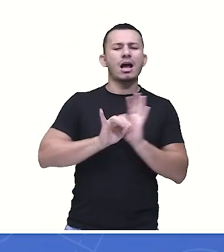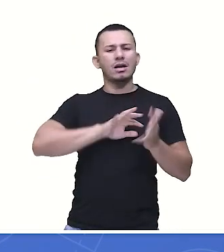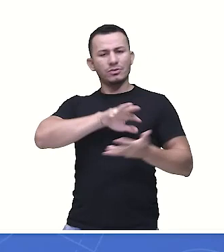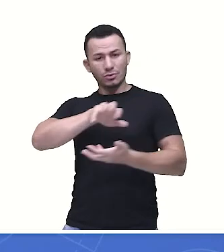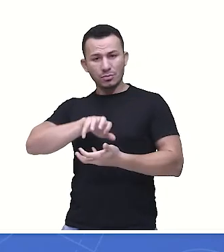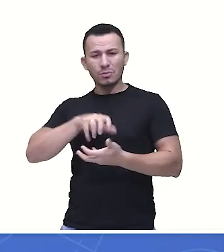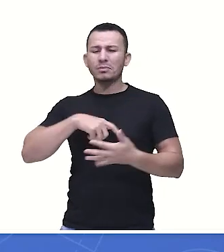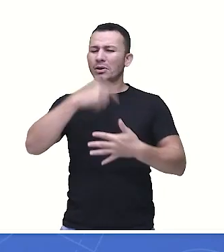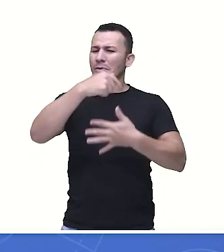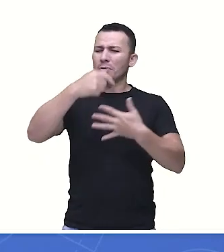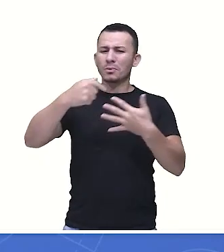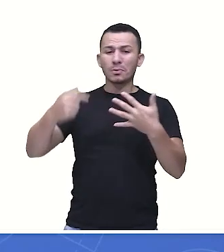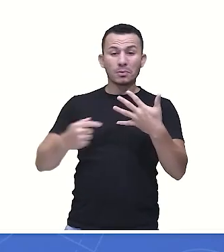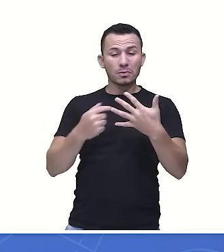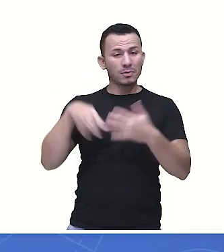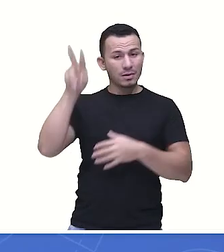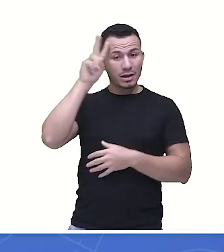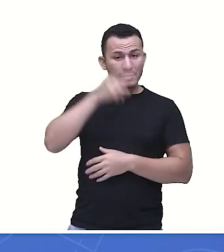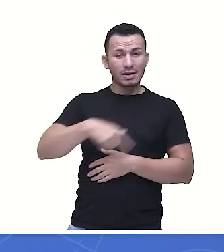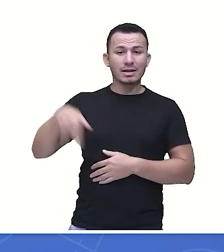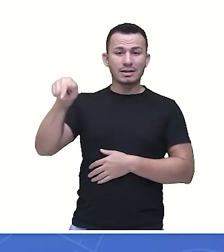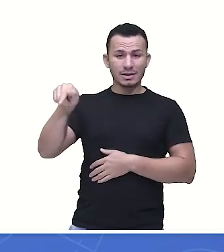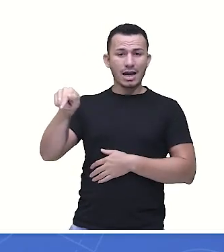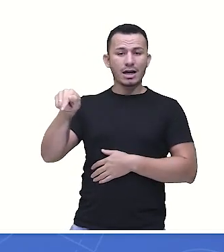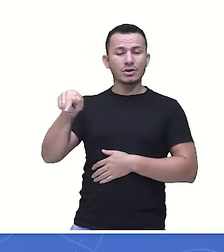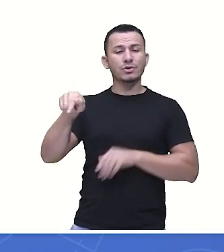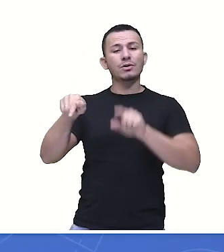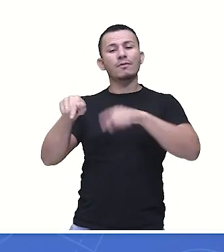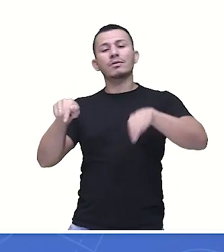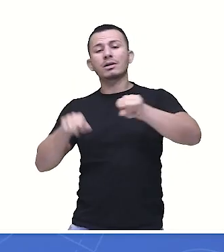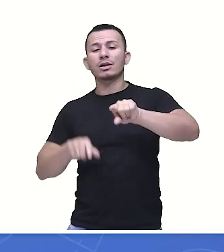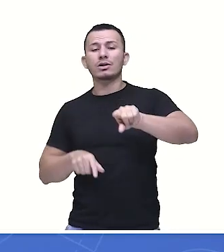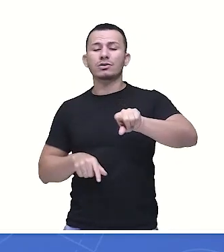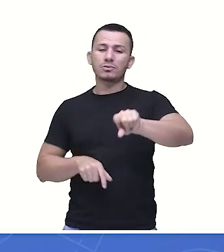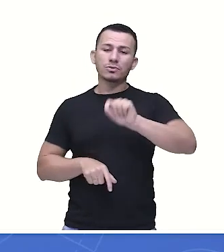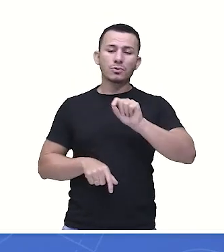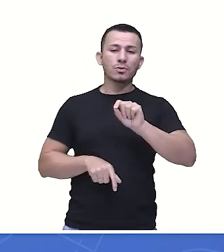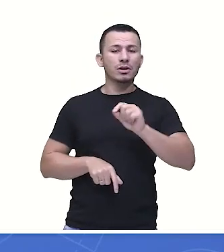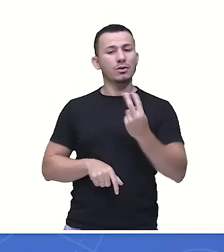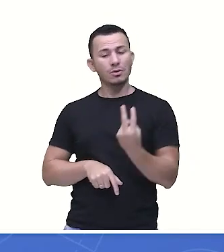outros, outros saberes, dos sete você podia escolher e fazer aí